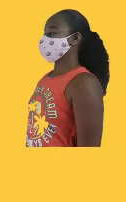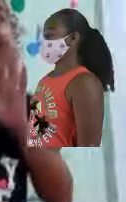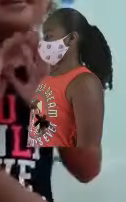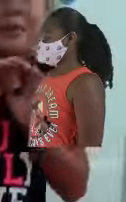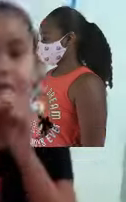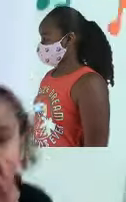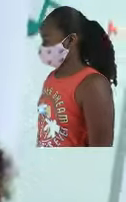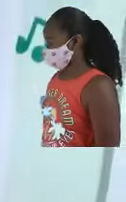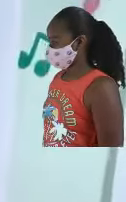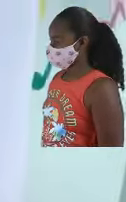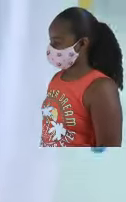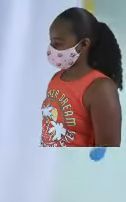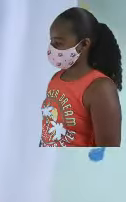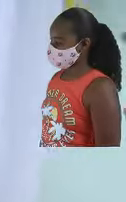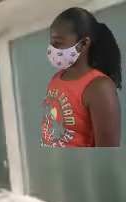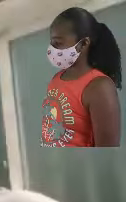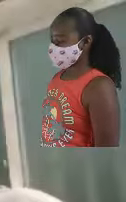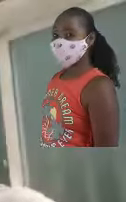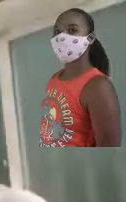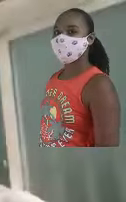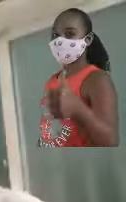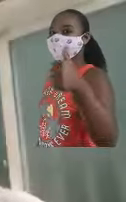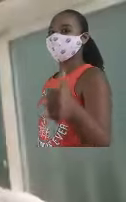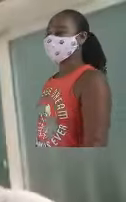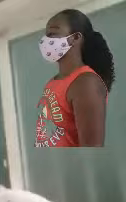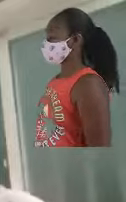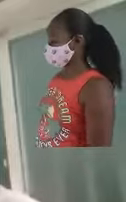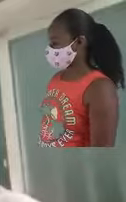Quantos talentos nossas famílias têm?